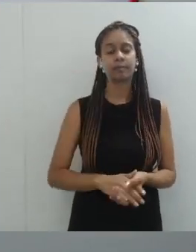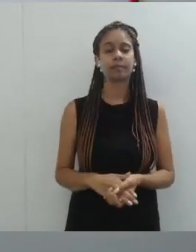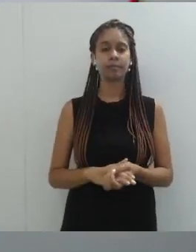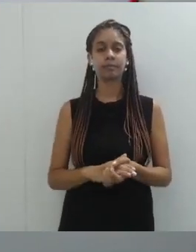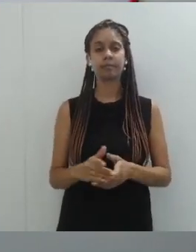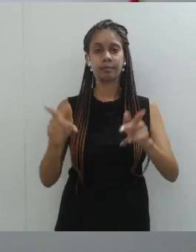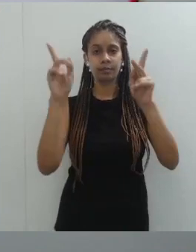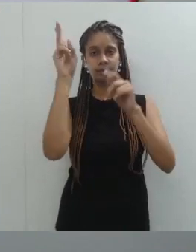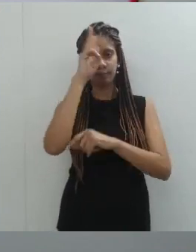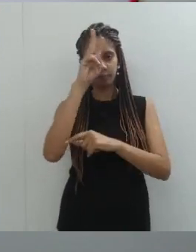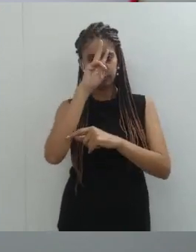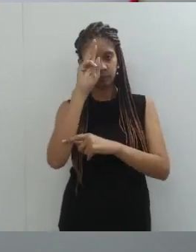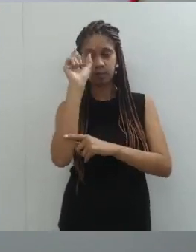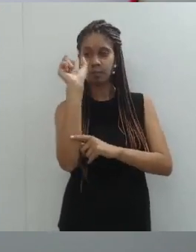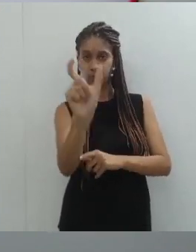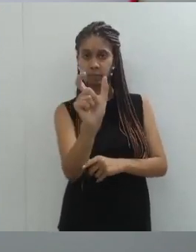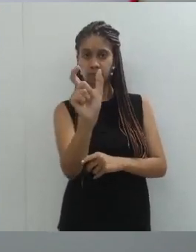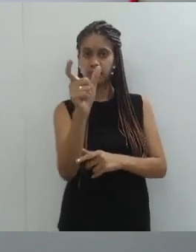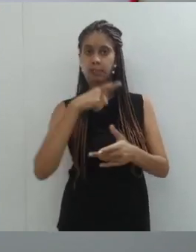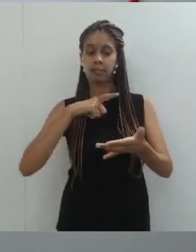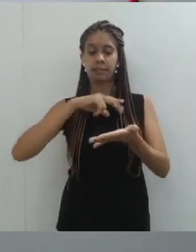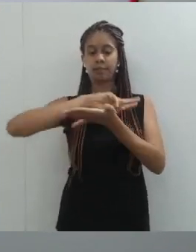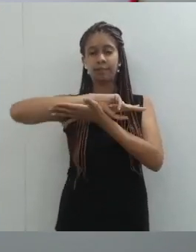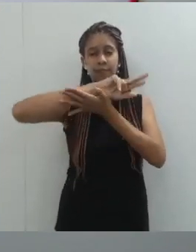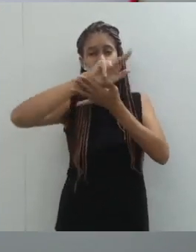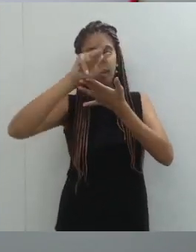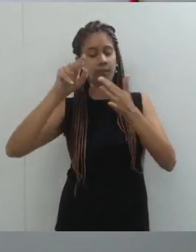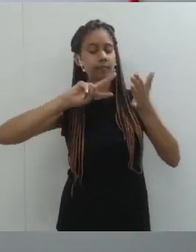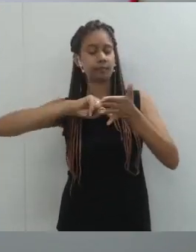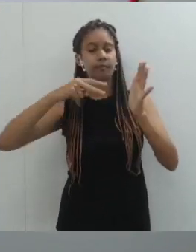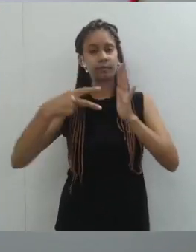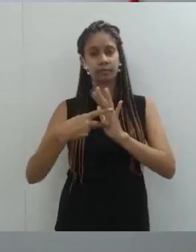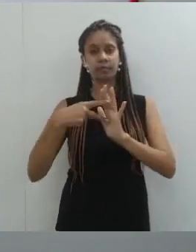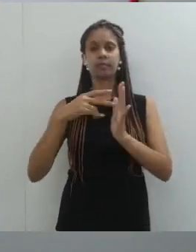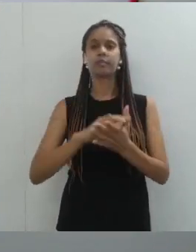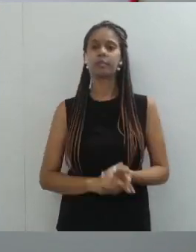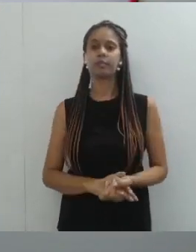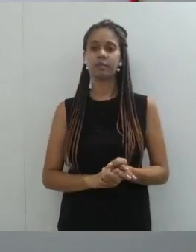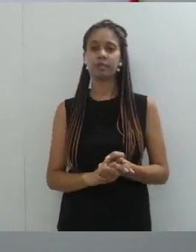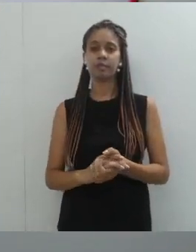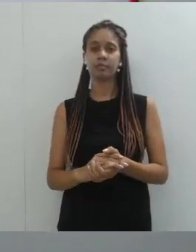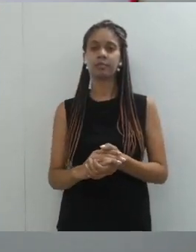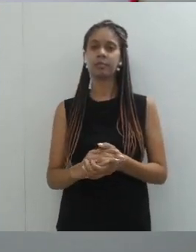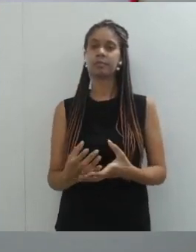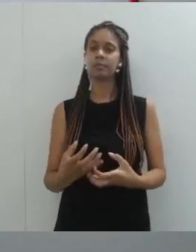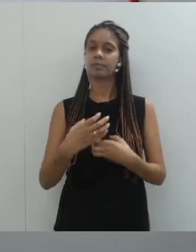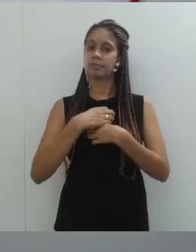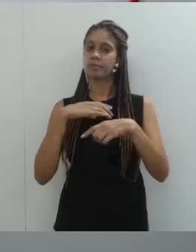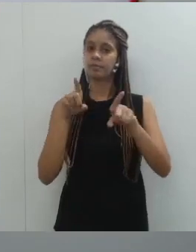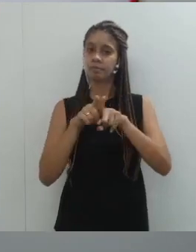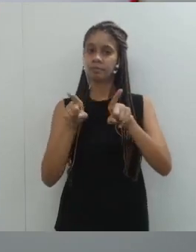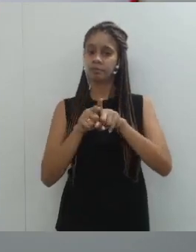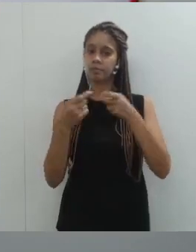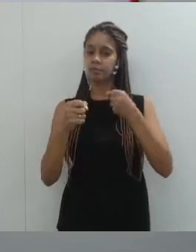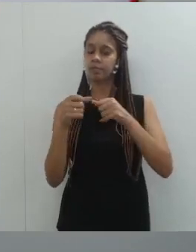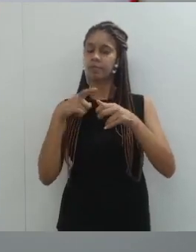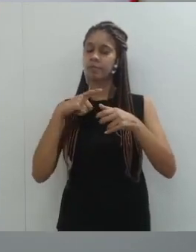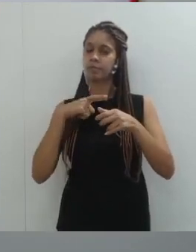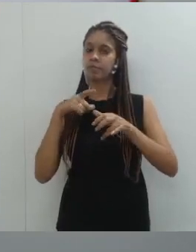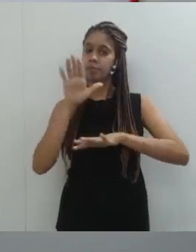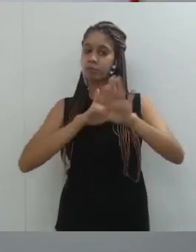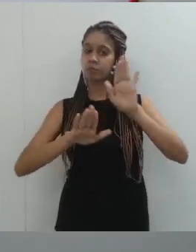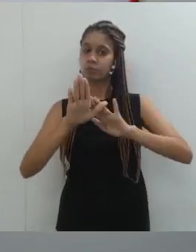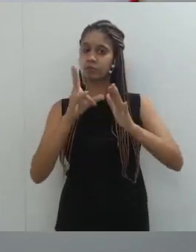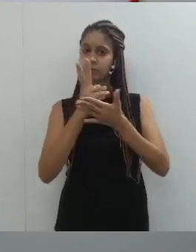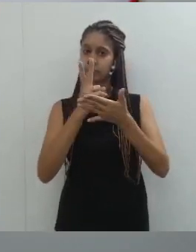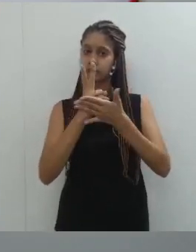é uma palavra polissêmica, ou seja, ela tem vários significados e sentidos. Tem que ter cuidado. Toda vez